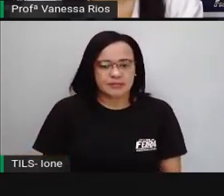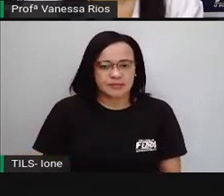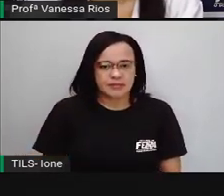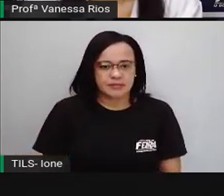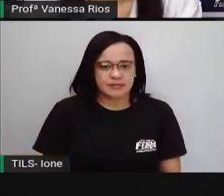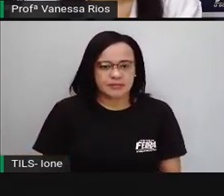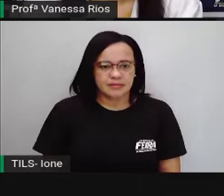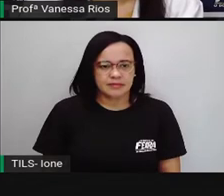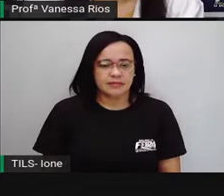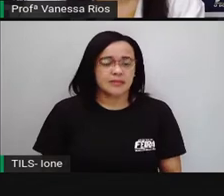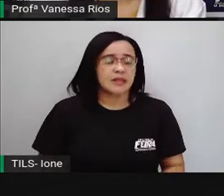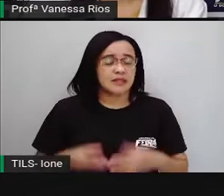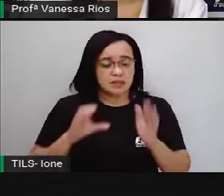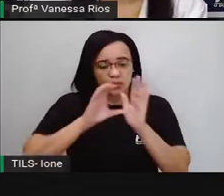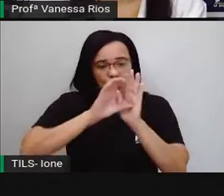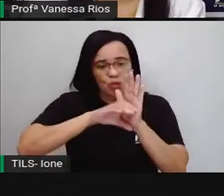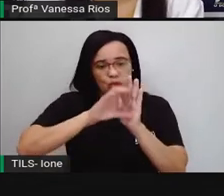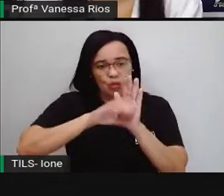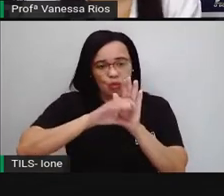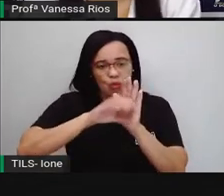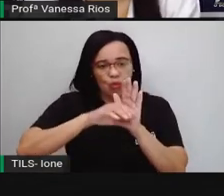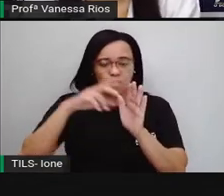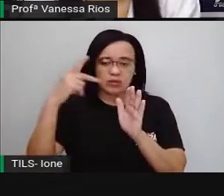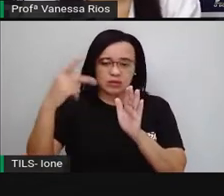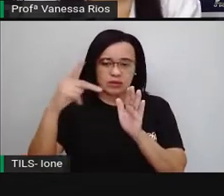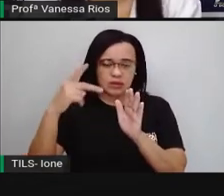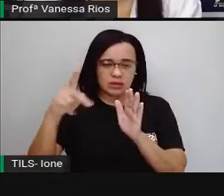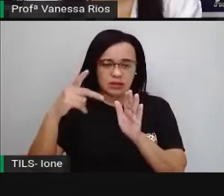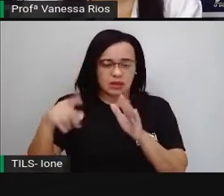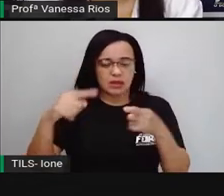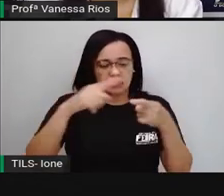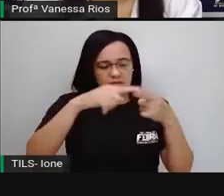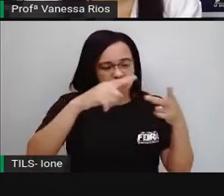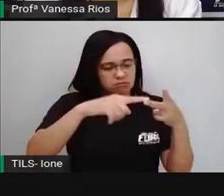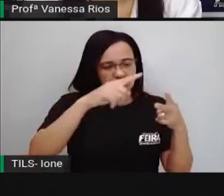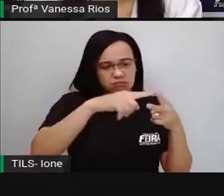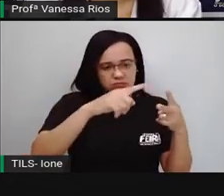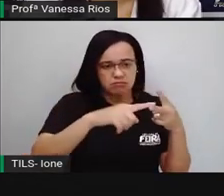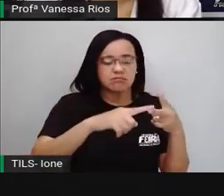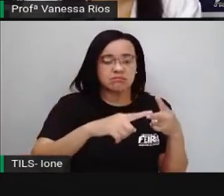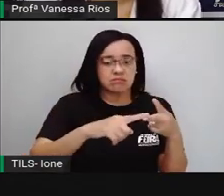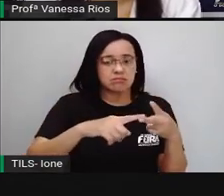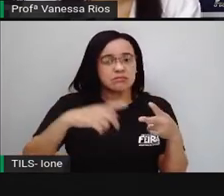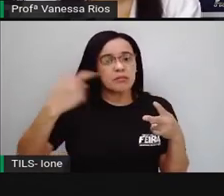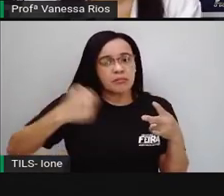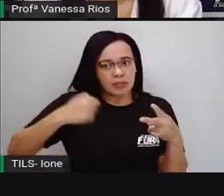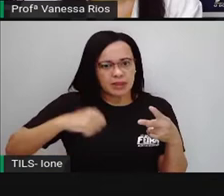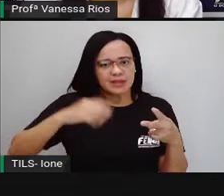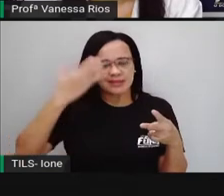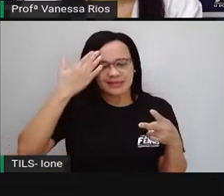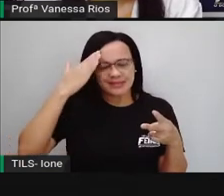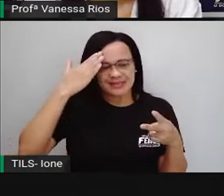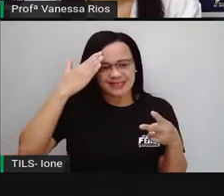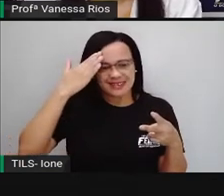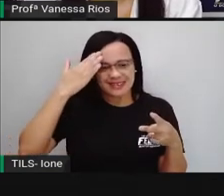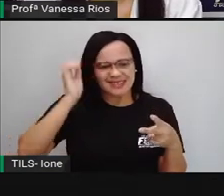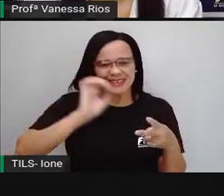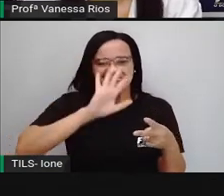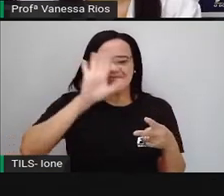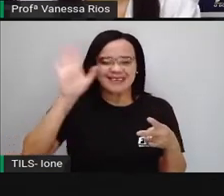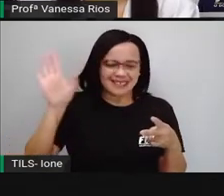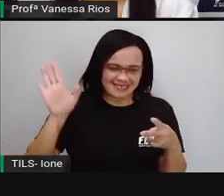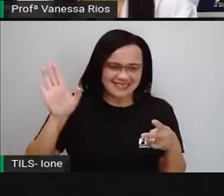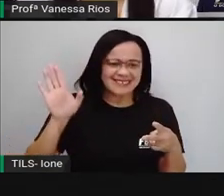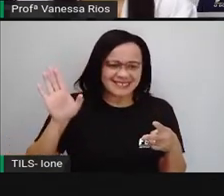gente conceitua aí, ó, poliedros e não poliedros, a gente tem que ter esse conceito agora. Poliedros